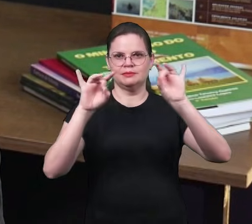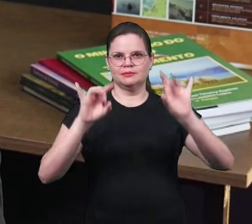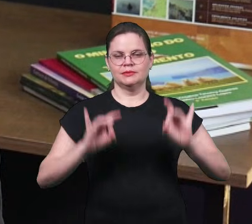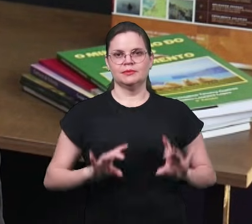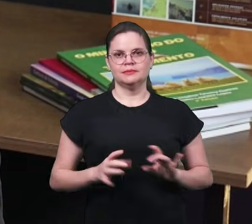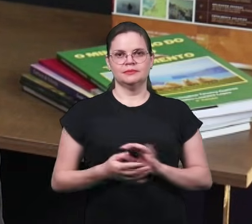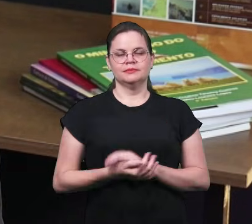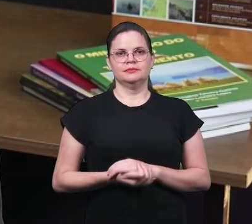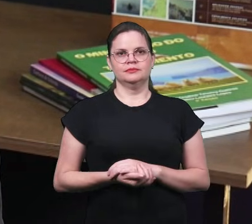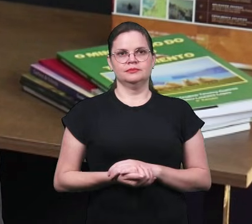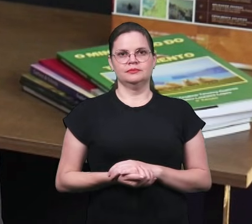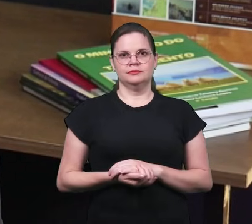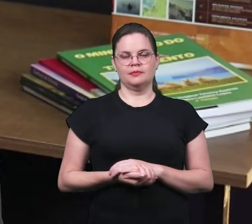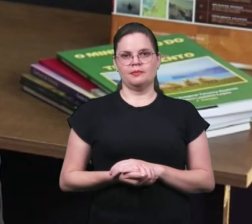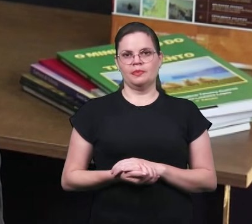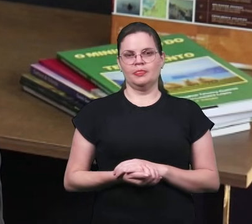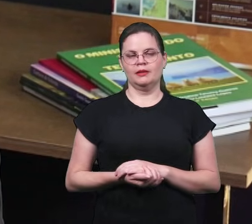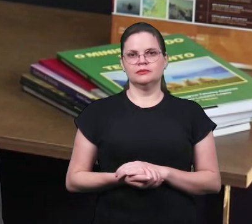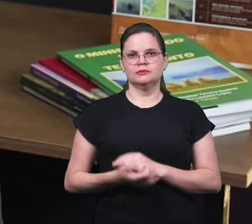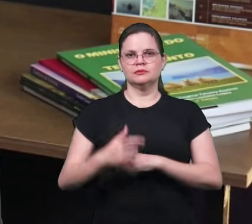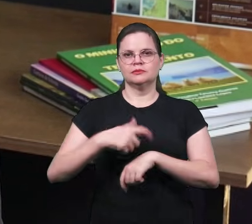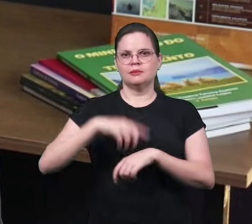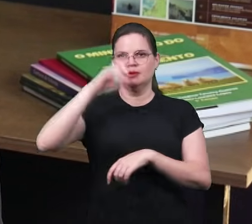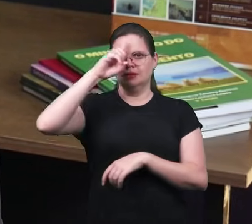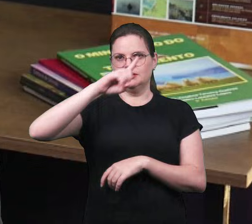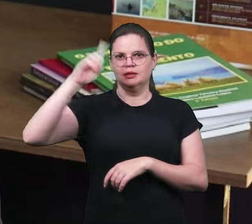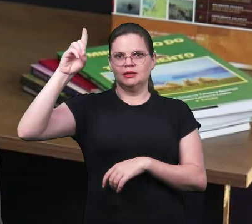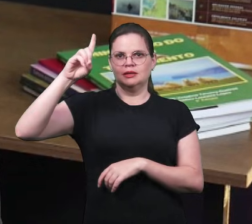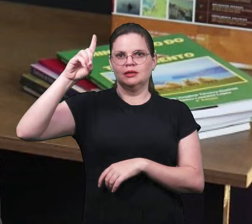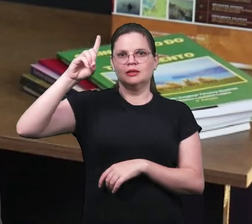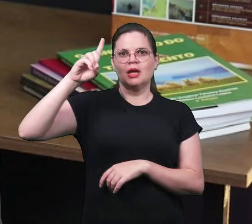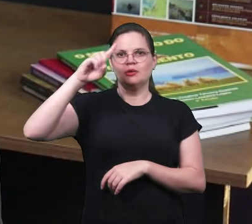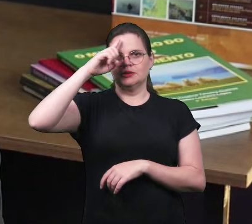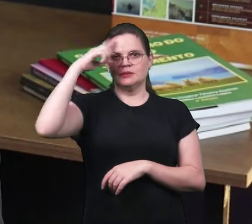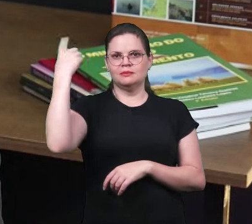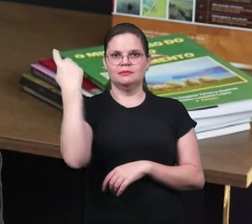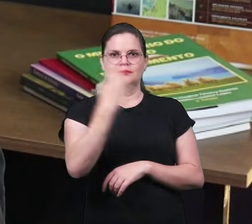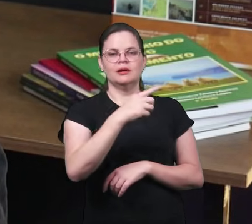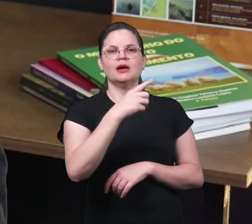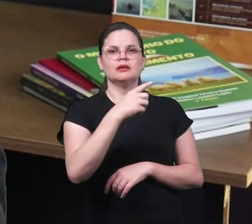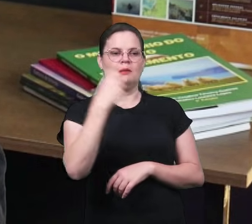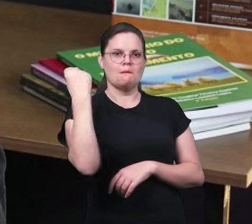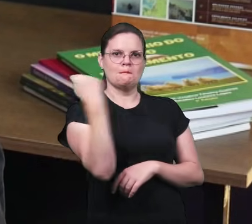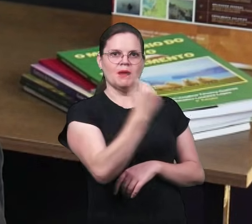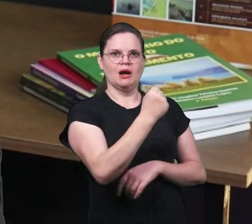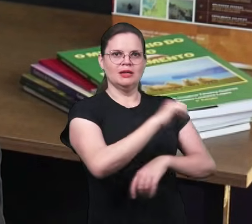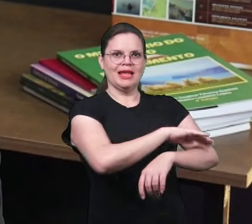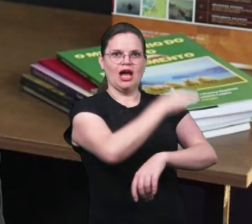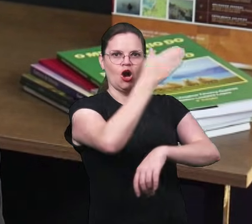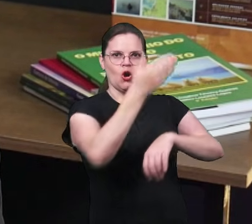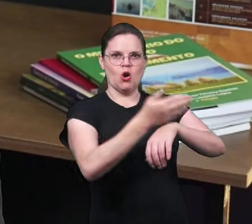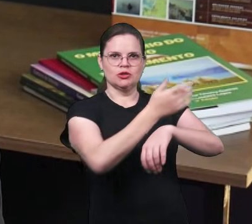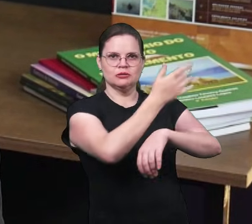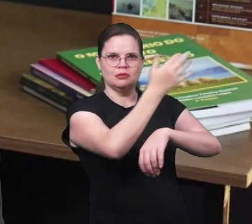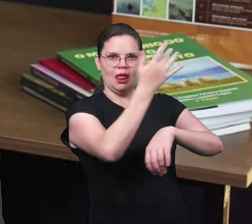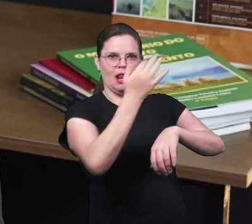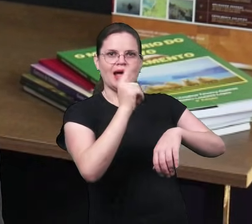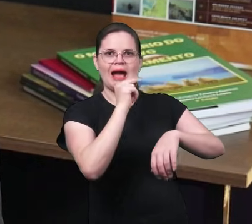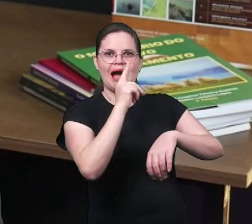quando Deus faz água sair da rocha, né? E nós vemos ali